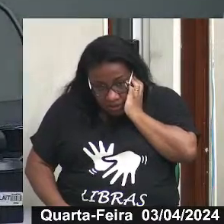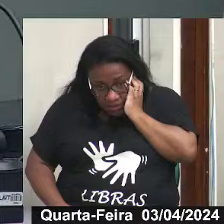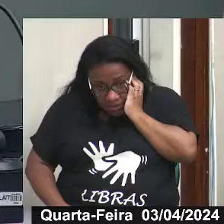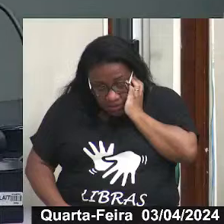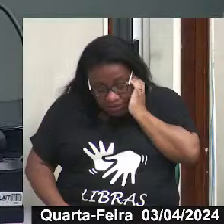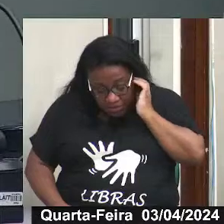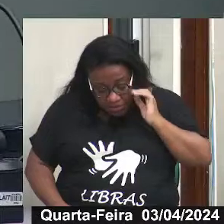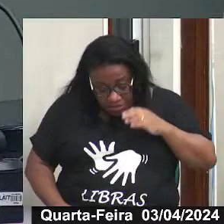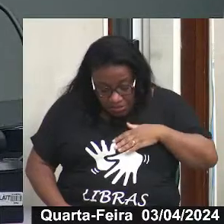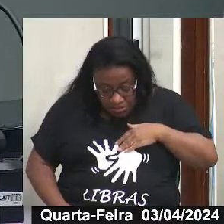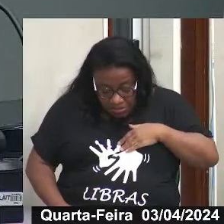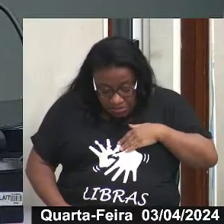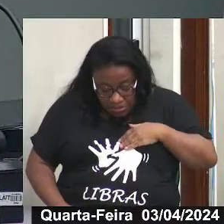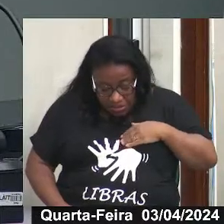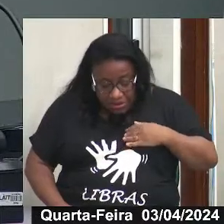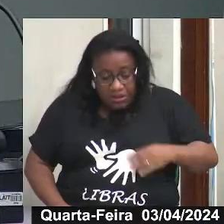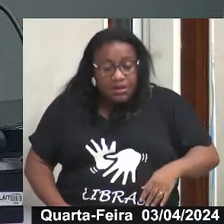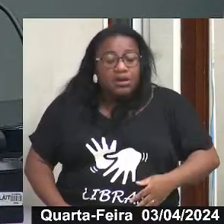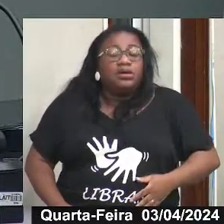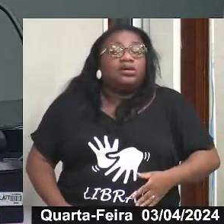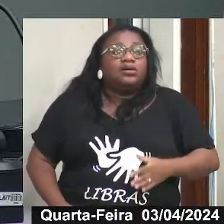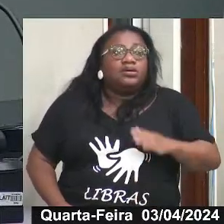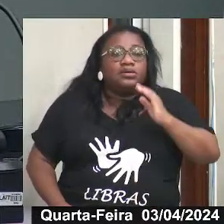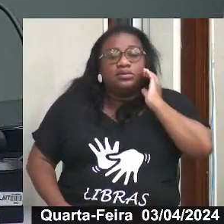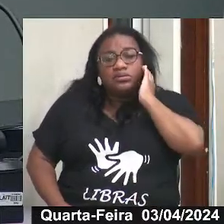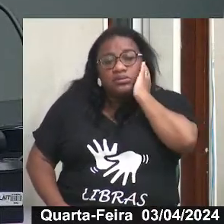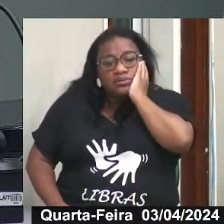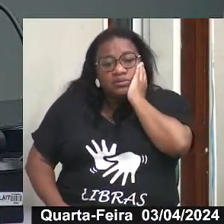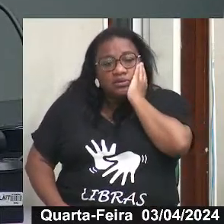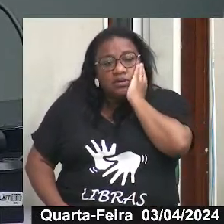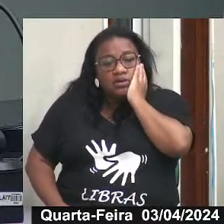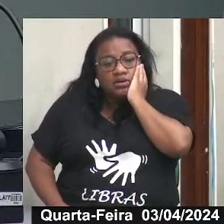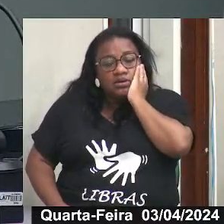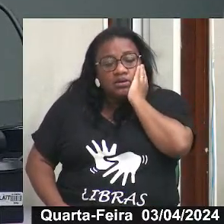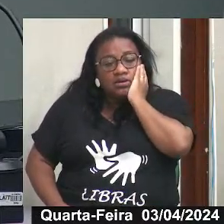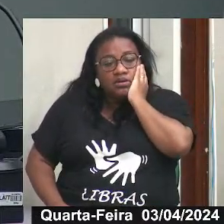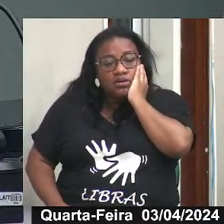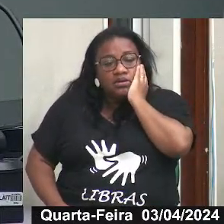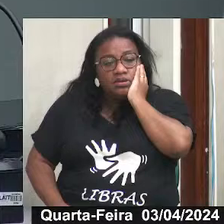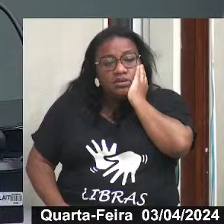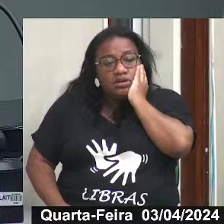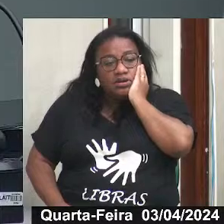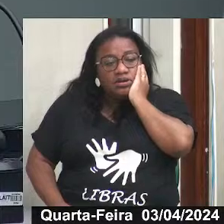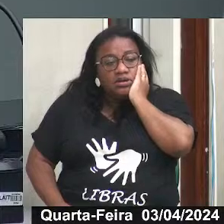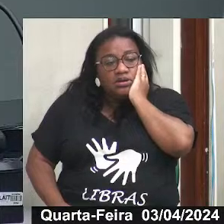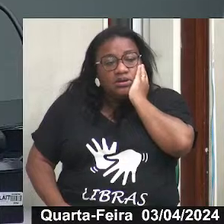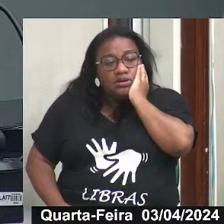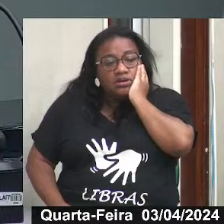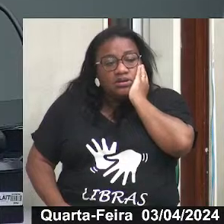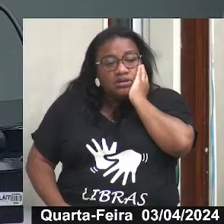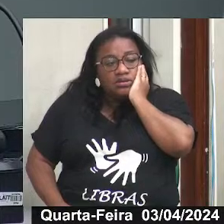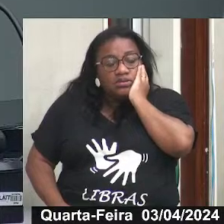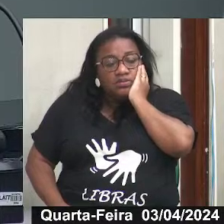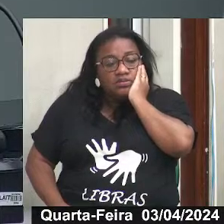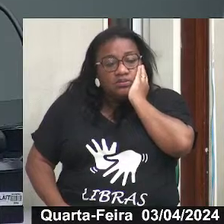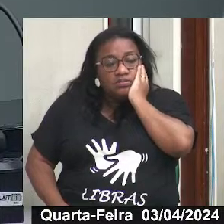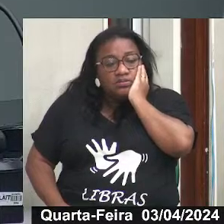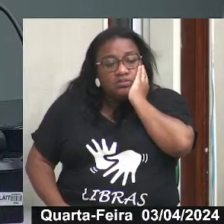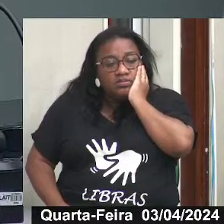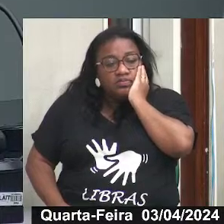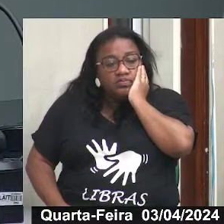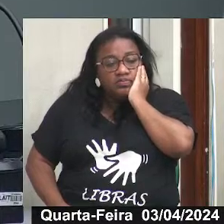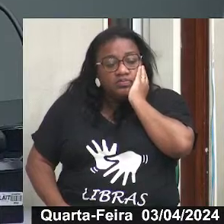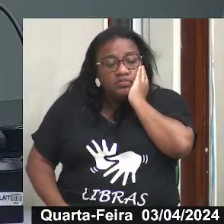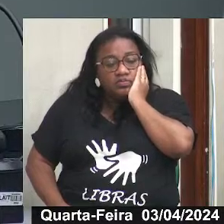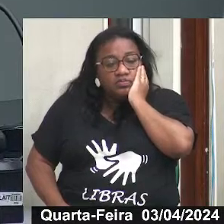Eu gostaria também de falar algumas ações sociais que nós fizemos no último final de semana. Gostaríamos de ter passado o